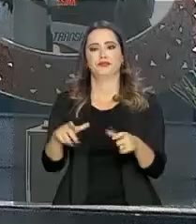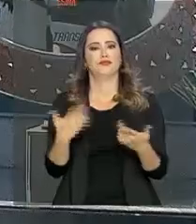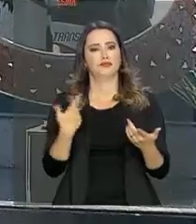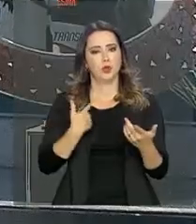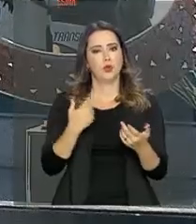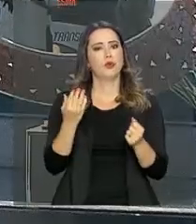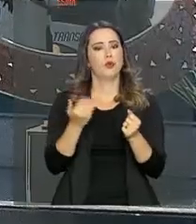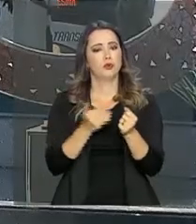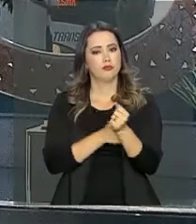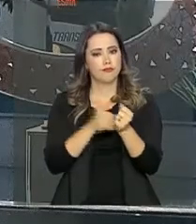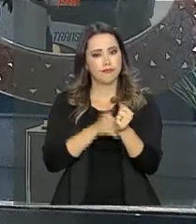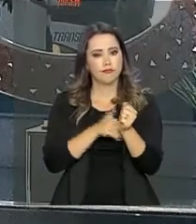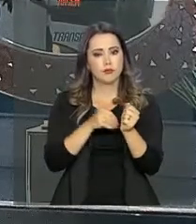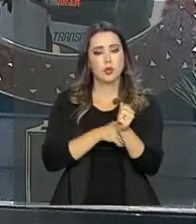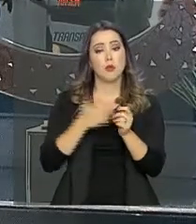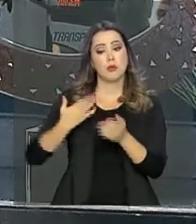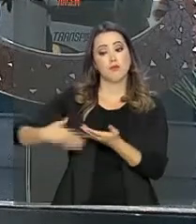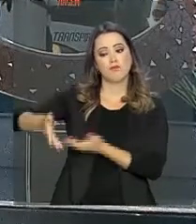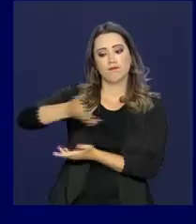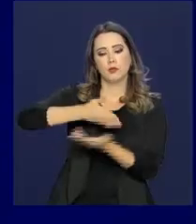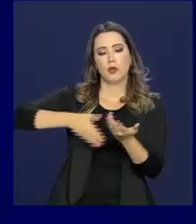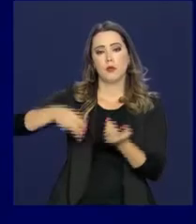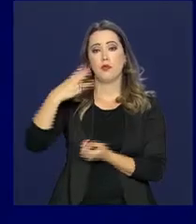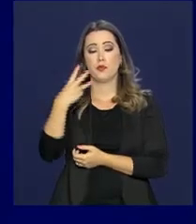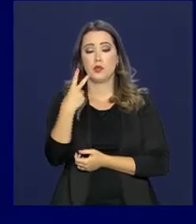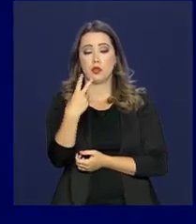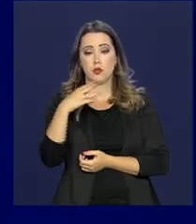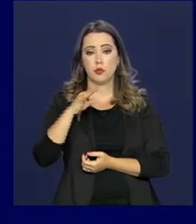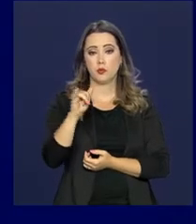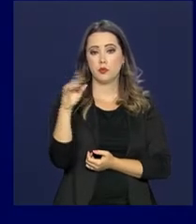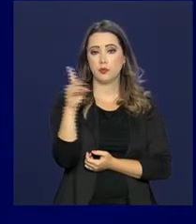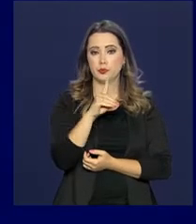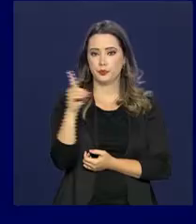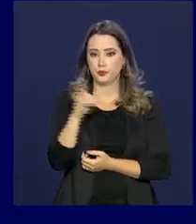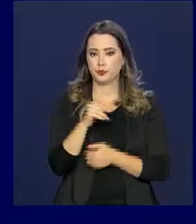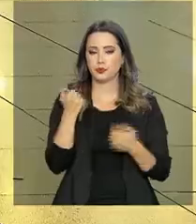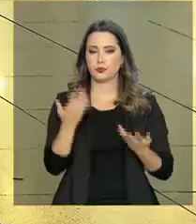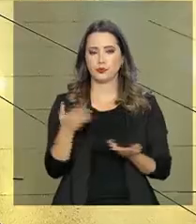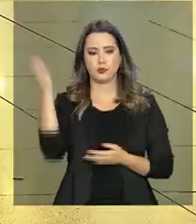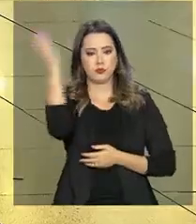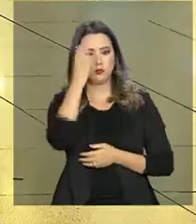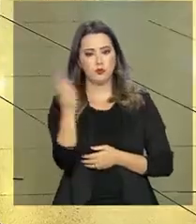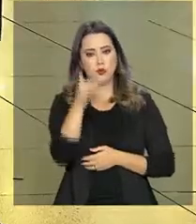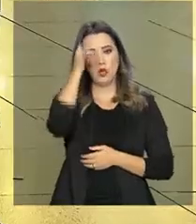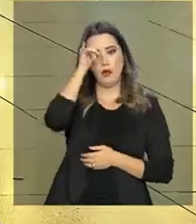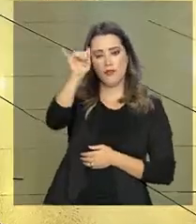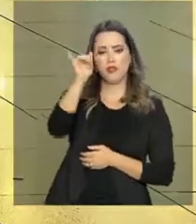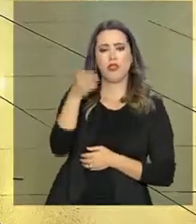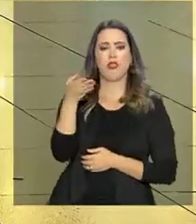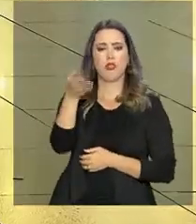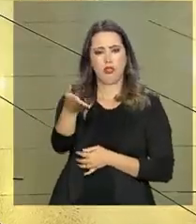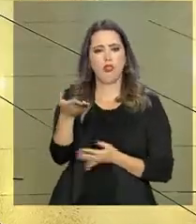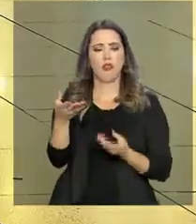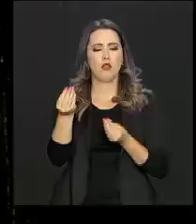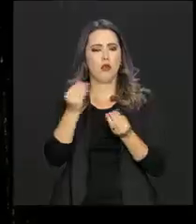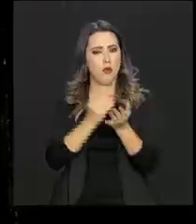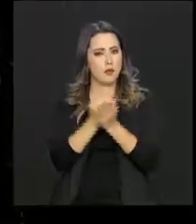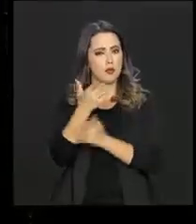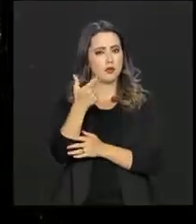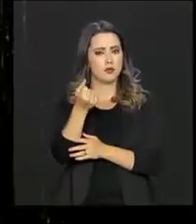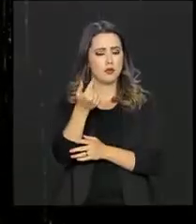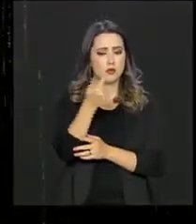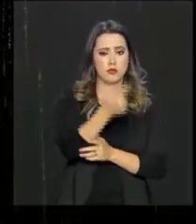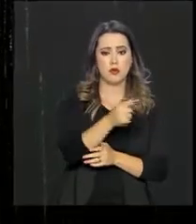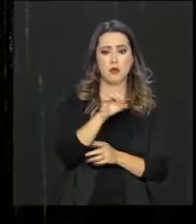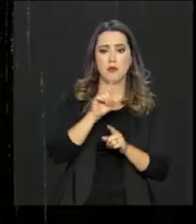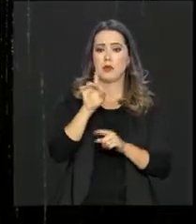movimenta 32 bilhões de dólares. No Brasil, as medidas de combate a esse tipo de ação começaram em 2007,